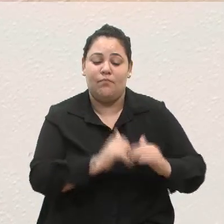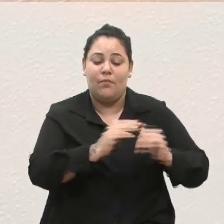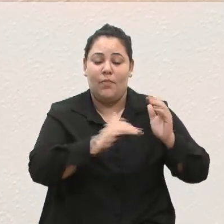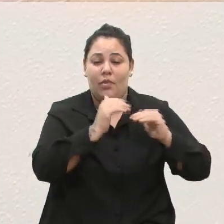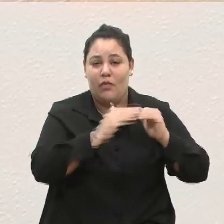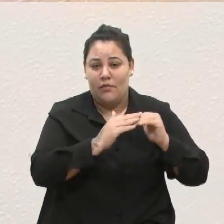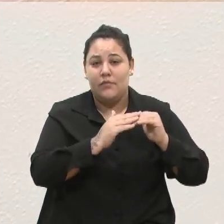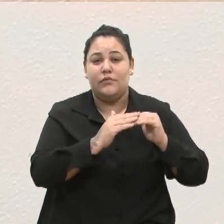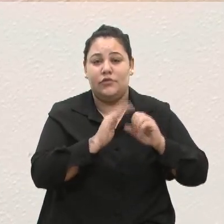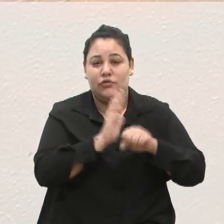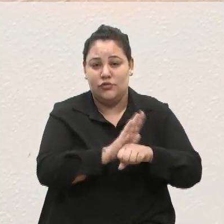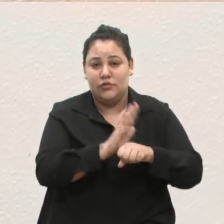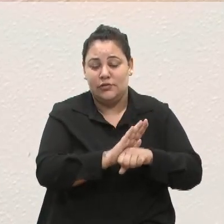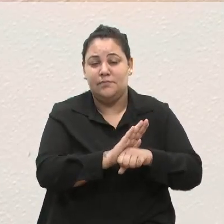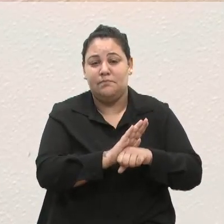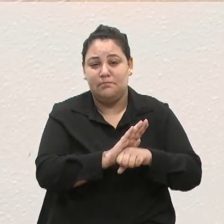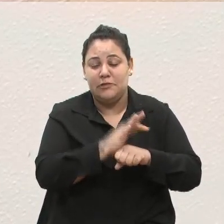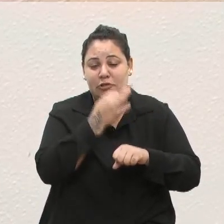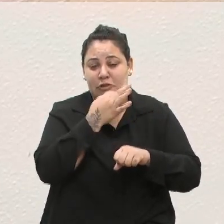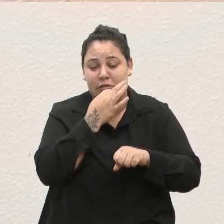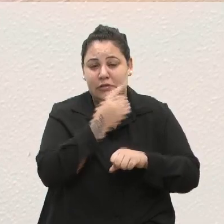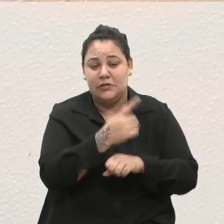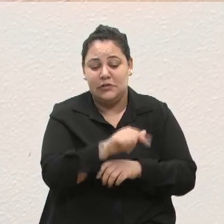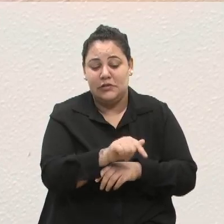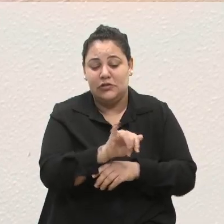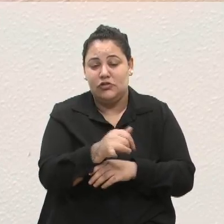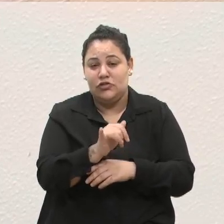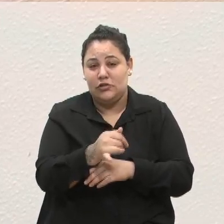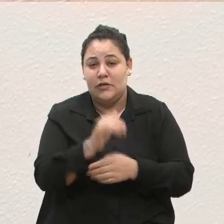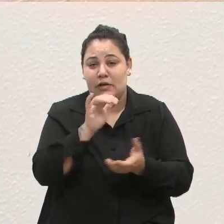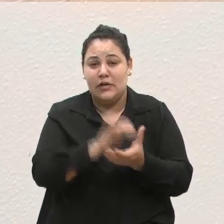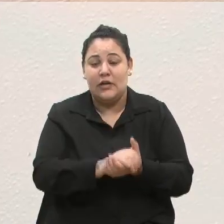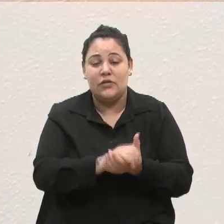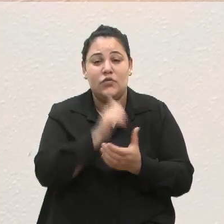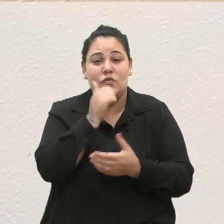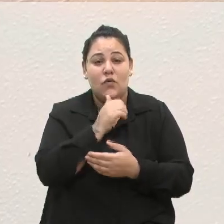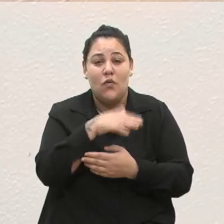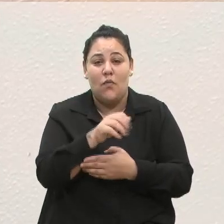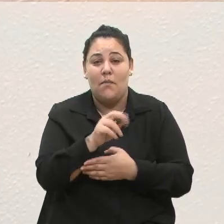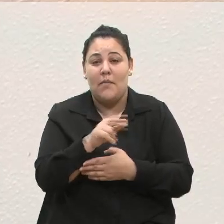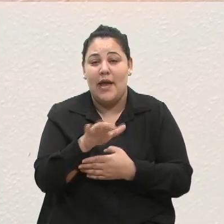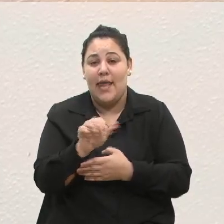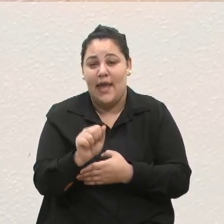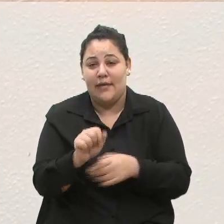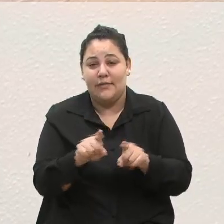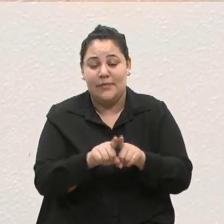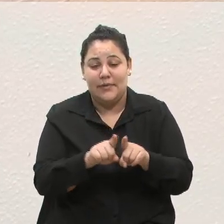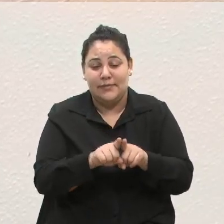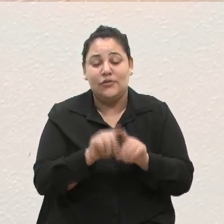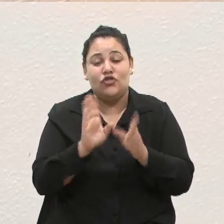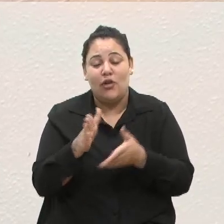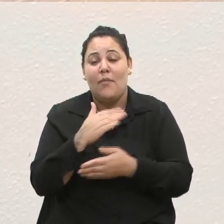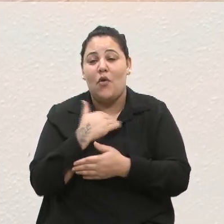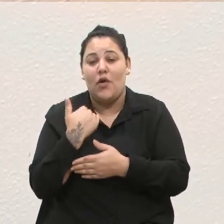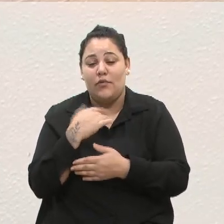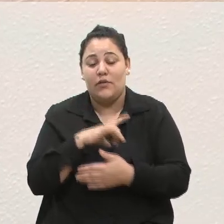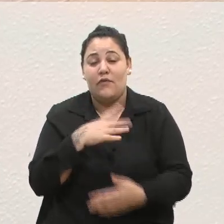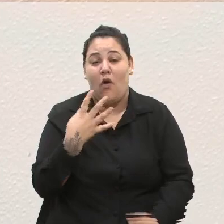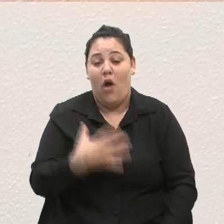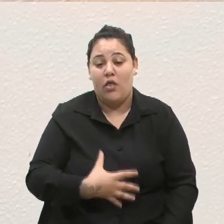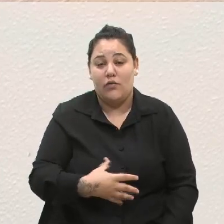município. Em 17 de janeiro de 59, casou-se com Maria Viecele Portolã, em memória, e teve 4